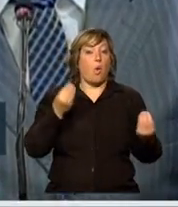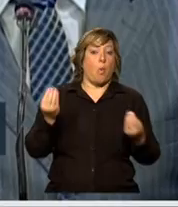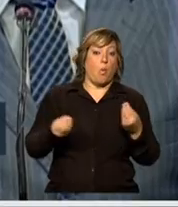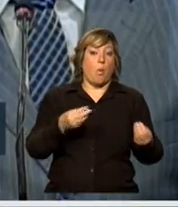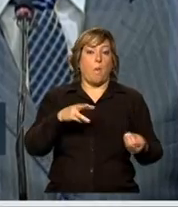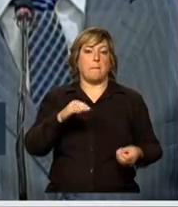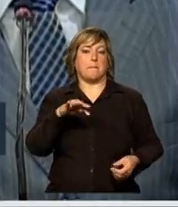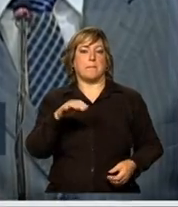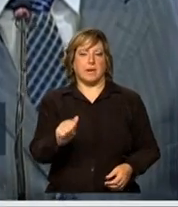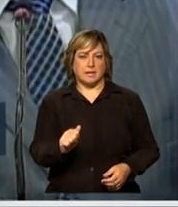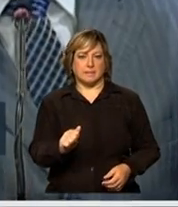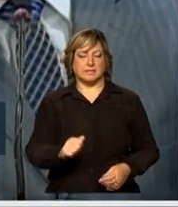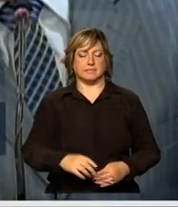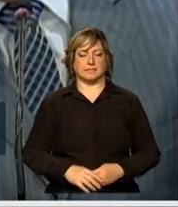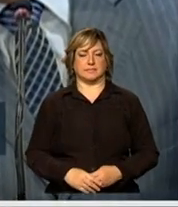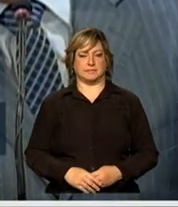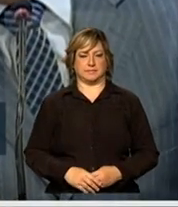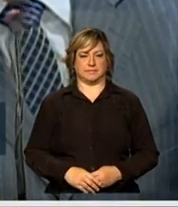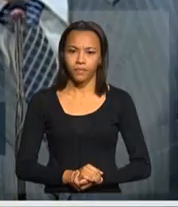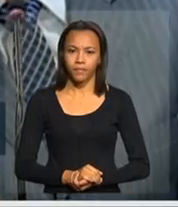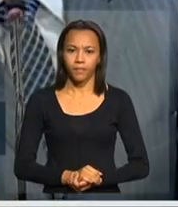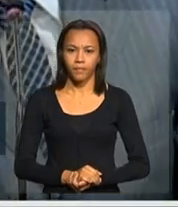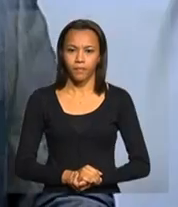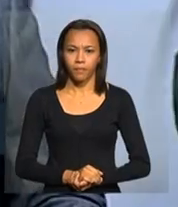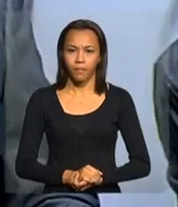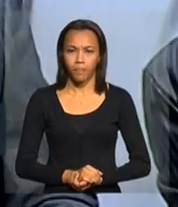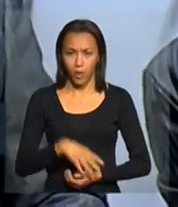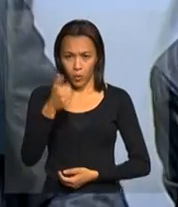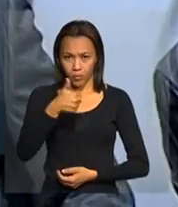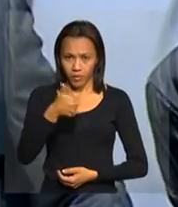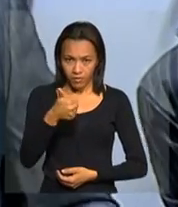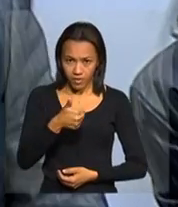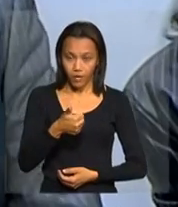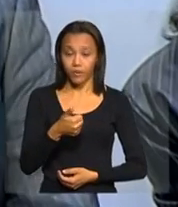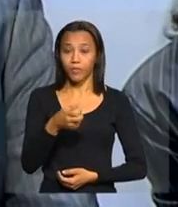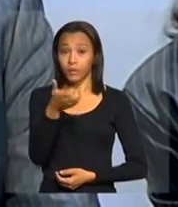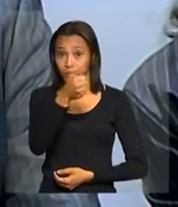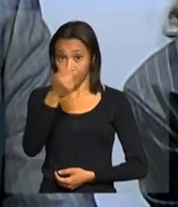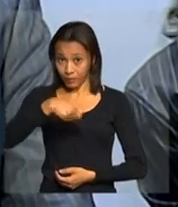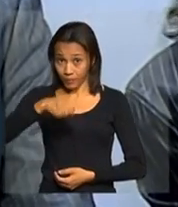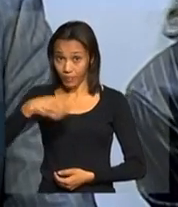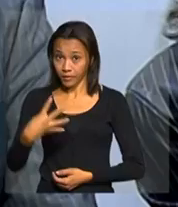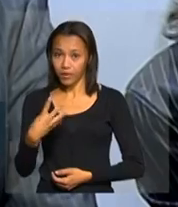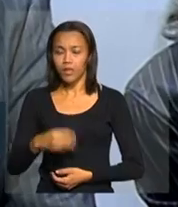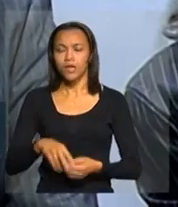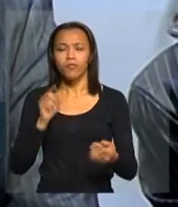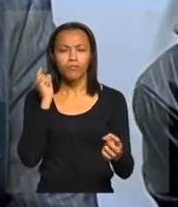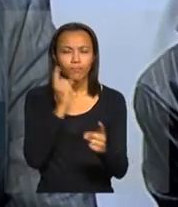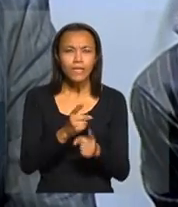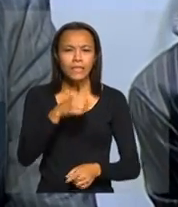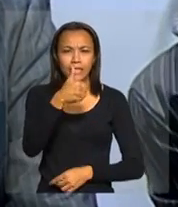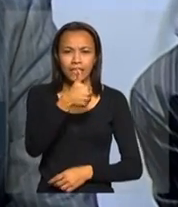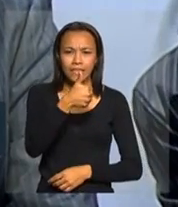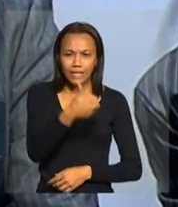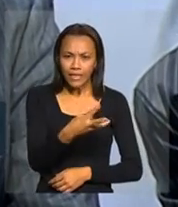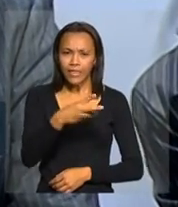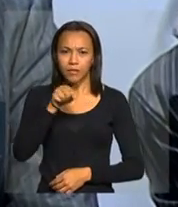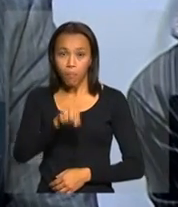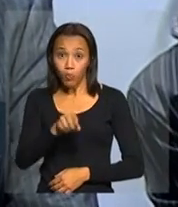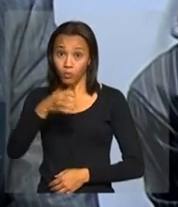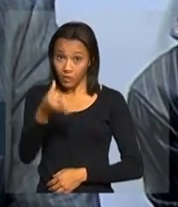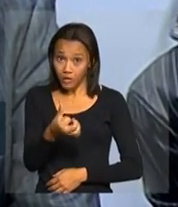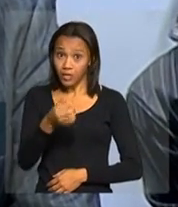que foi a meta desse ano. Então, deixa eu falar, João. No primeiro quadrimestre, nós identificamos 13,6 por milhão